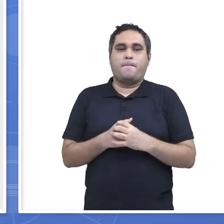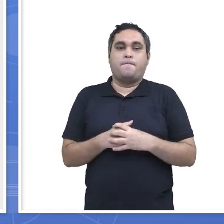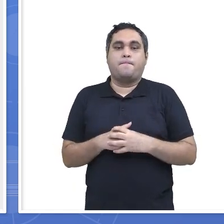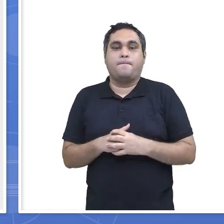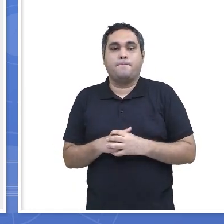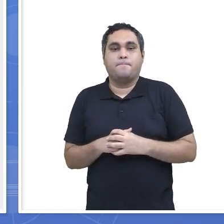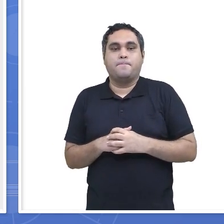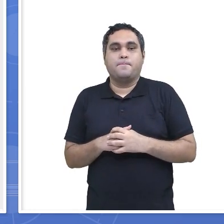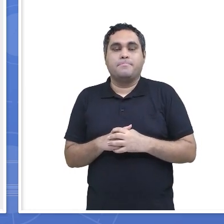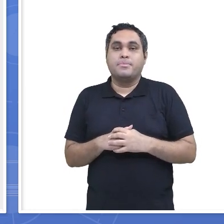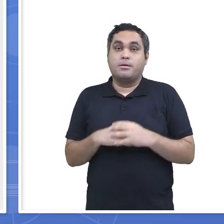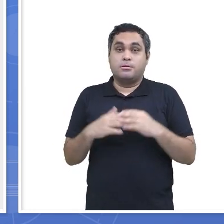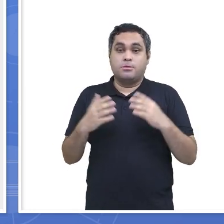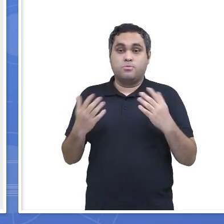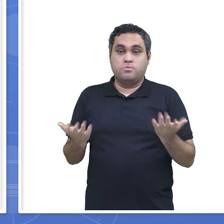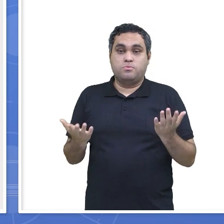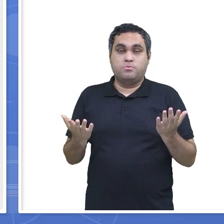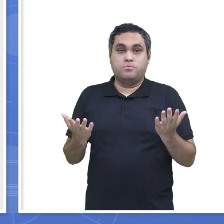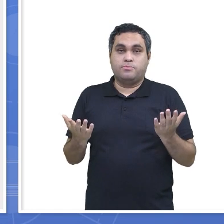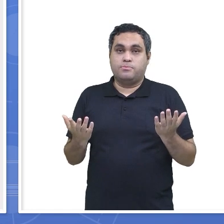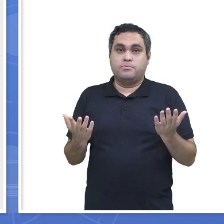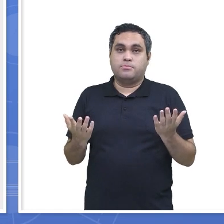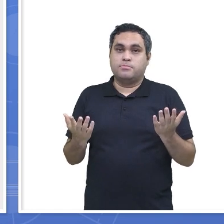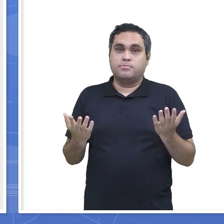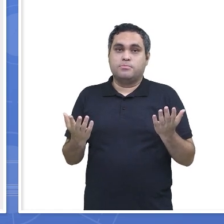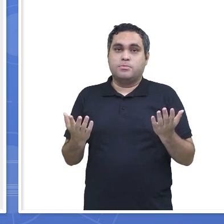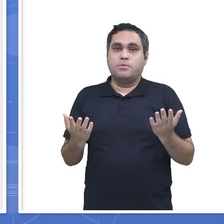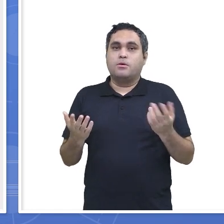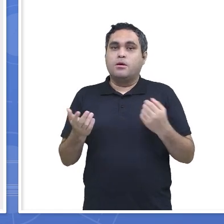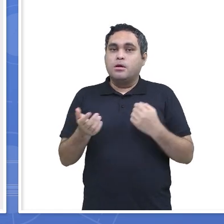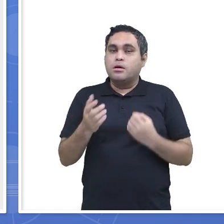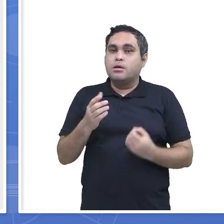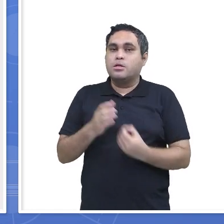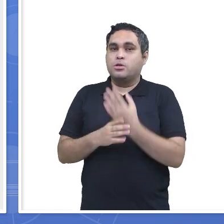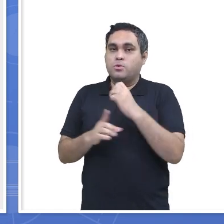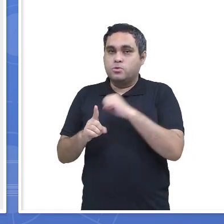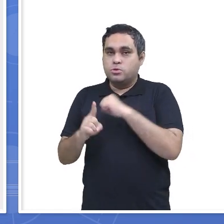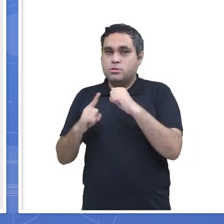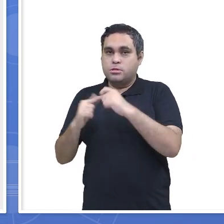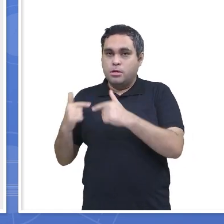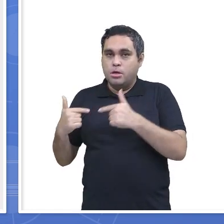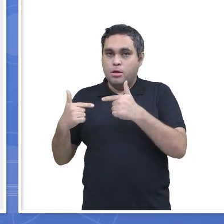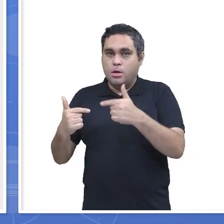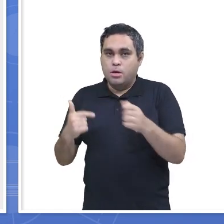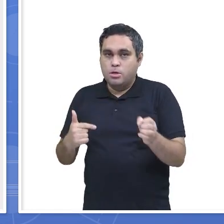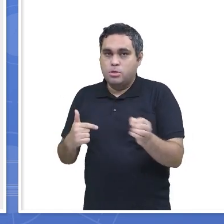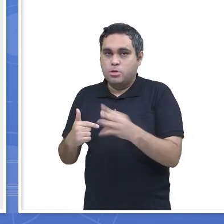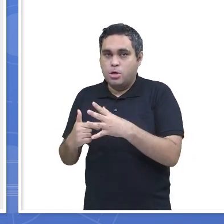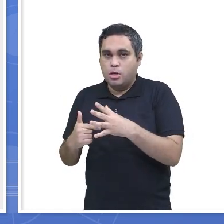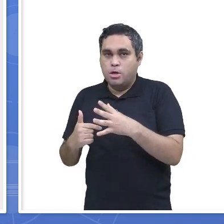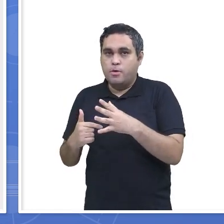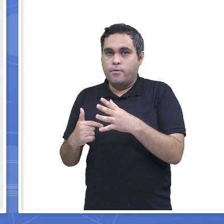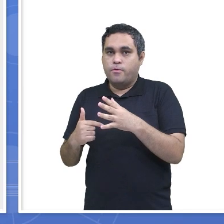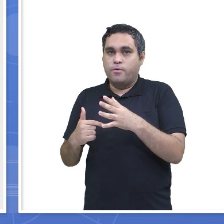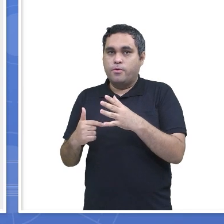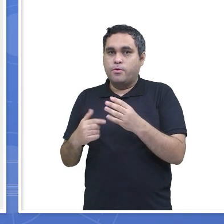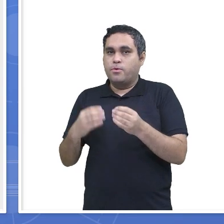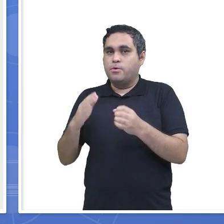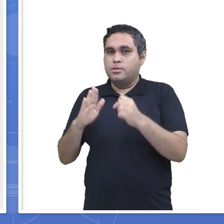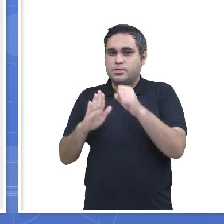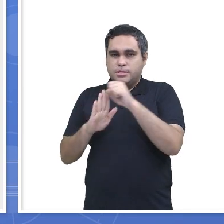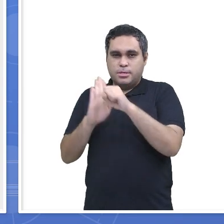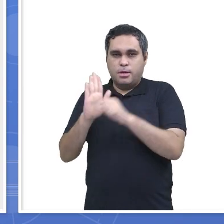Então, pode-se atribuir o surgimento dos movimentos sociais ao longo do século XX,